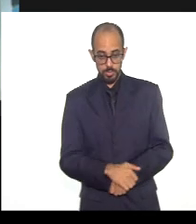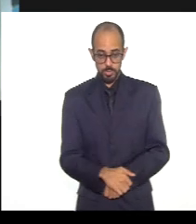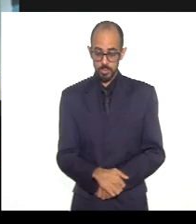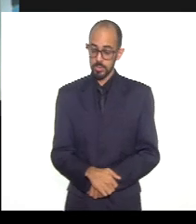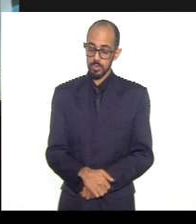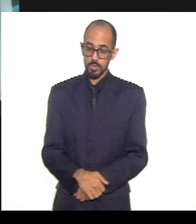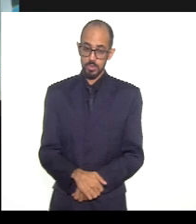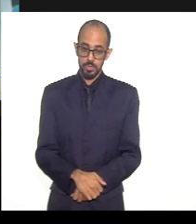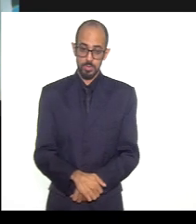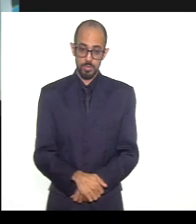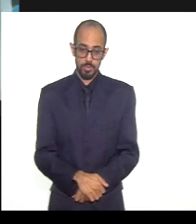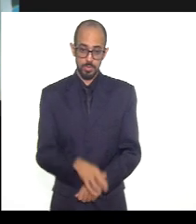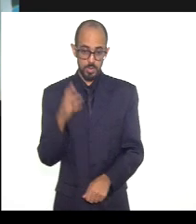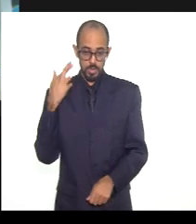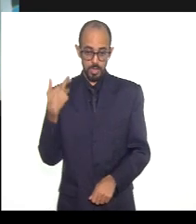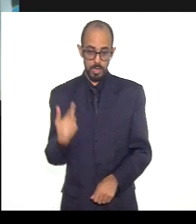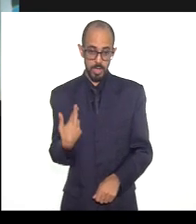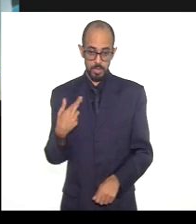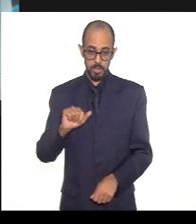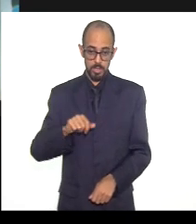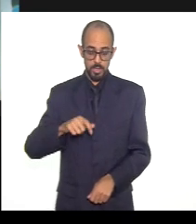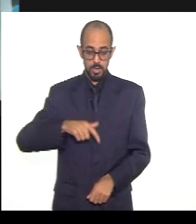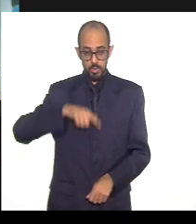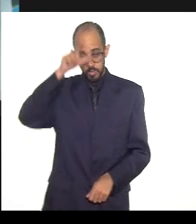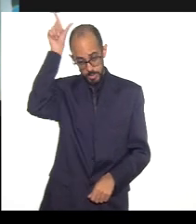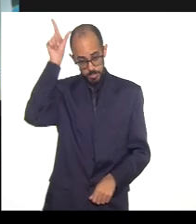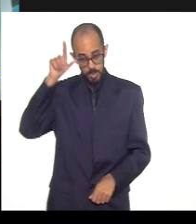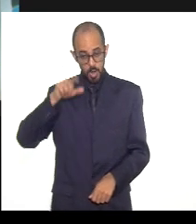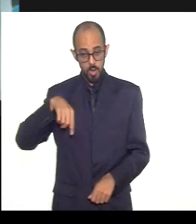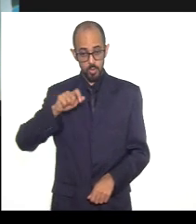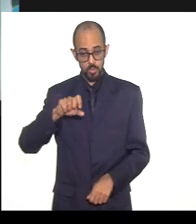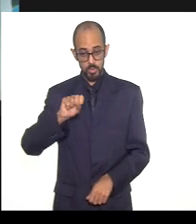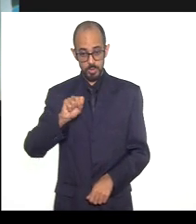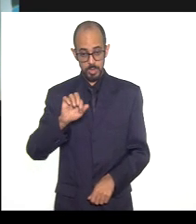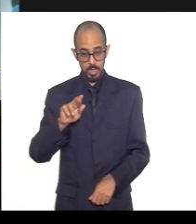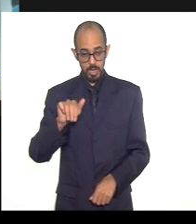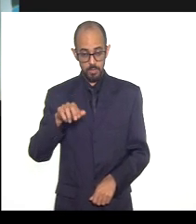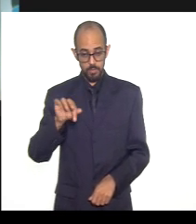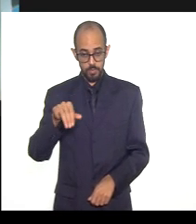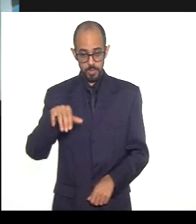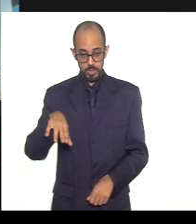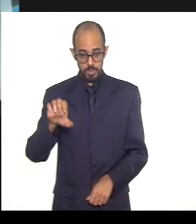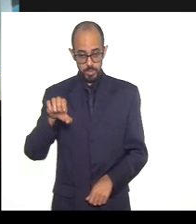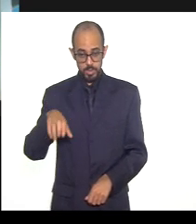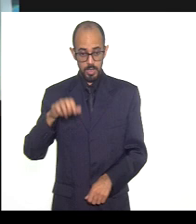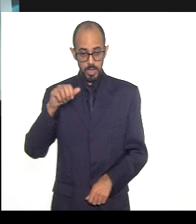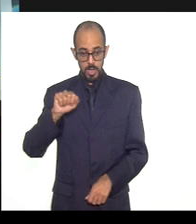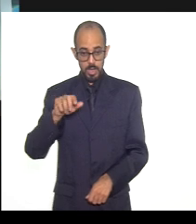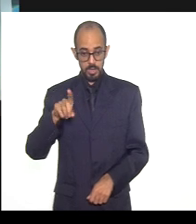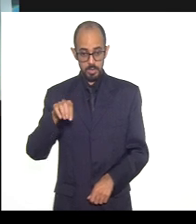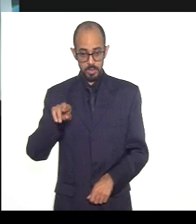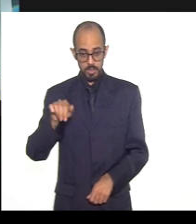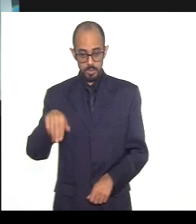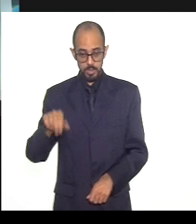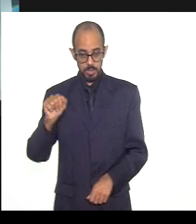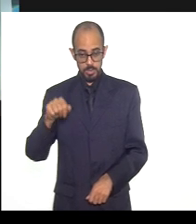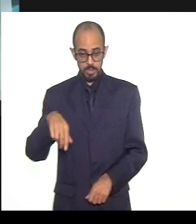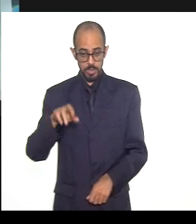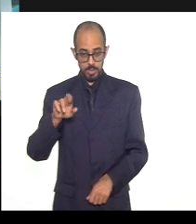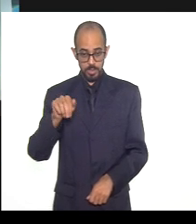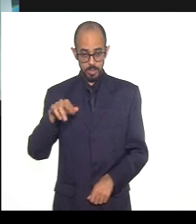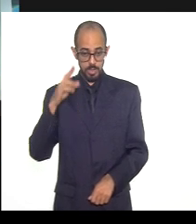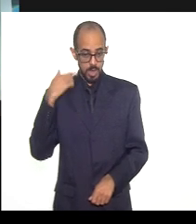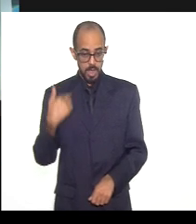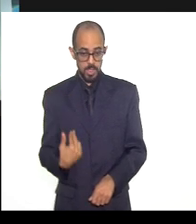Renata. Vamos de novo. Luiz Paulo, Serafim, Valdec, Eliomar, Adriana, Renata, Mônica. Me tirou